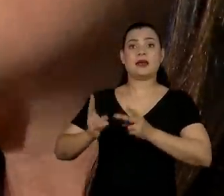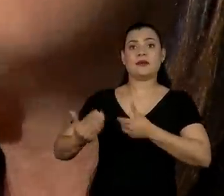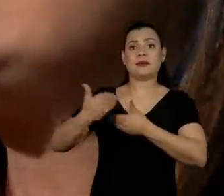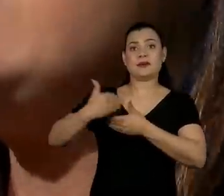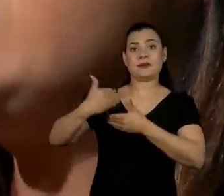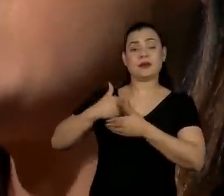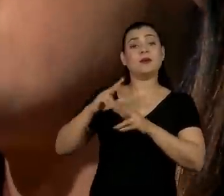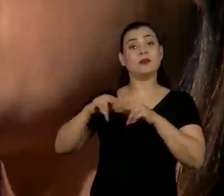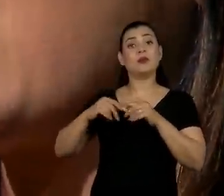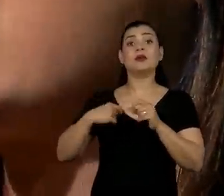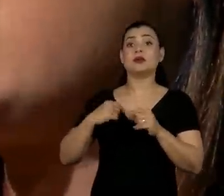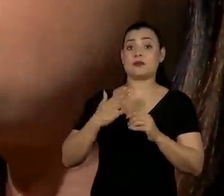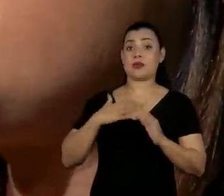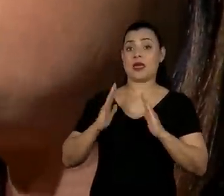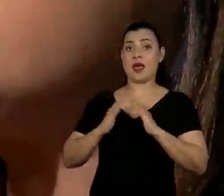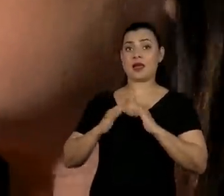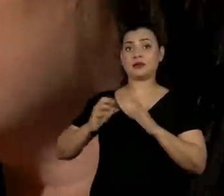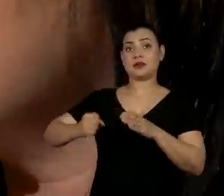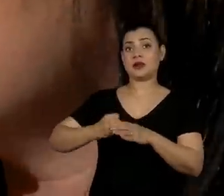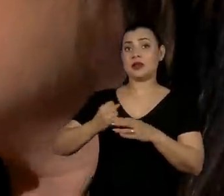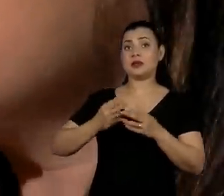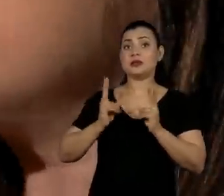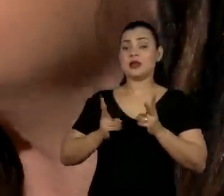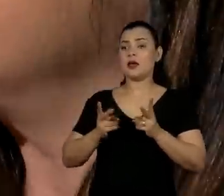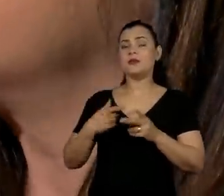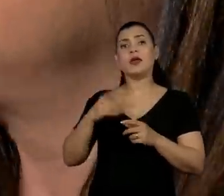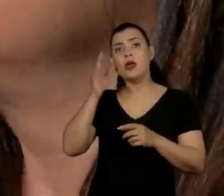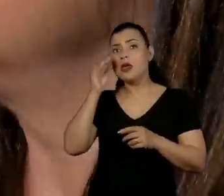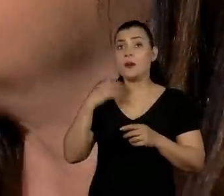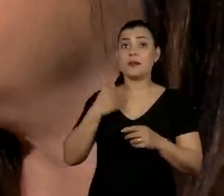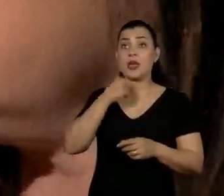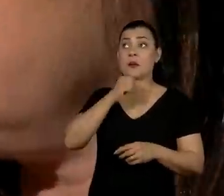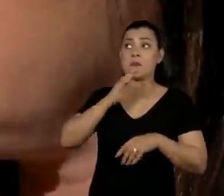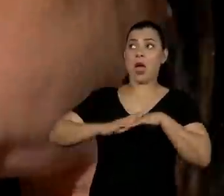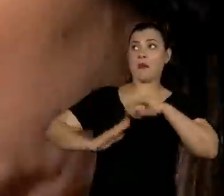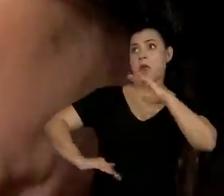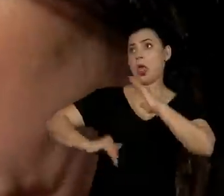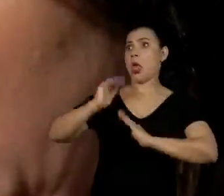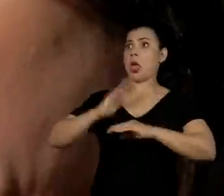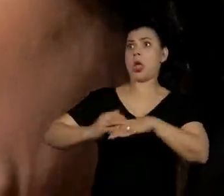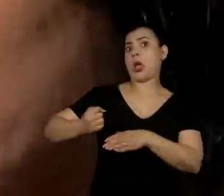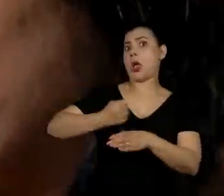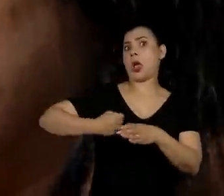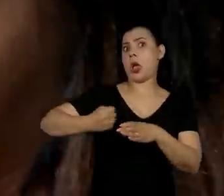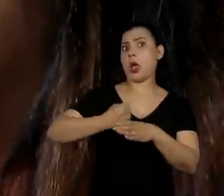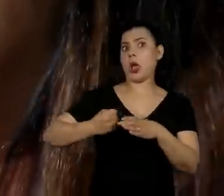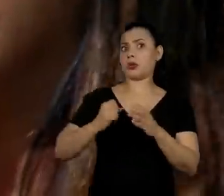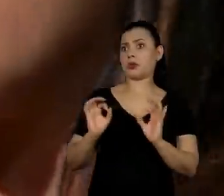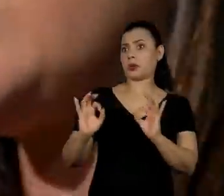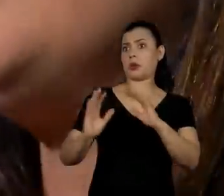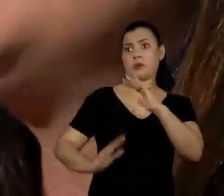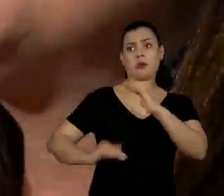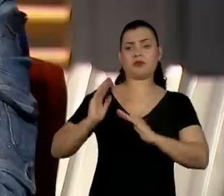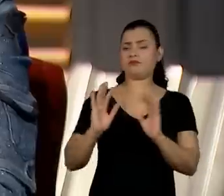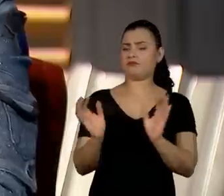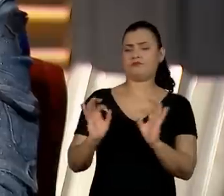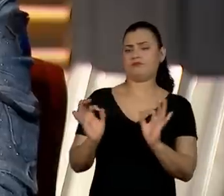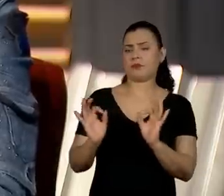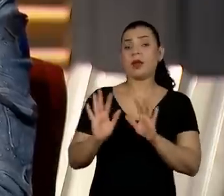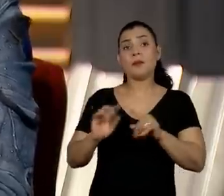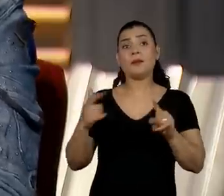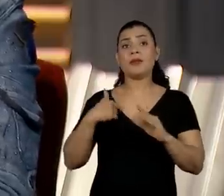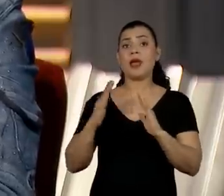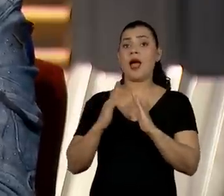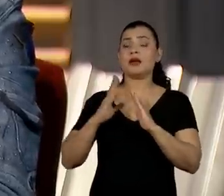aquela cozinha da minha casa era efervescente minha mãe não era uma grande cozinheira nem era uma cozinheira profissional mas